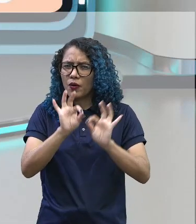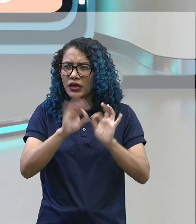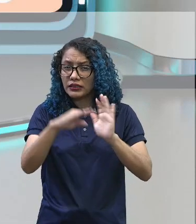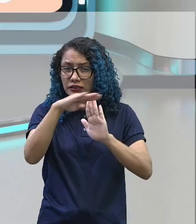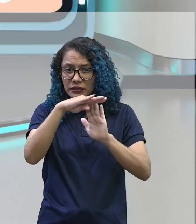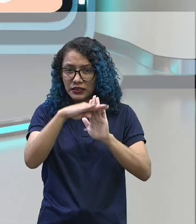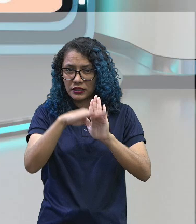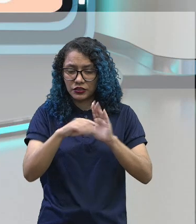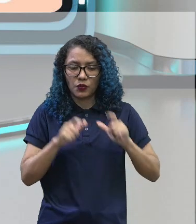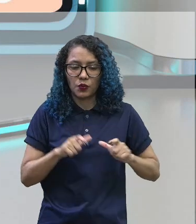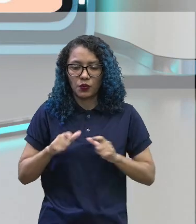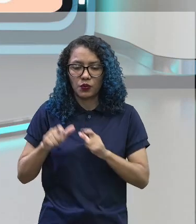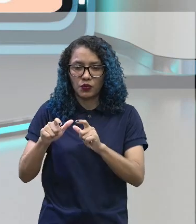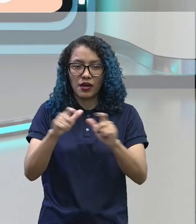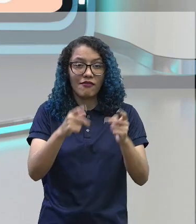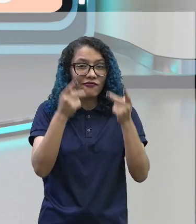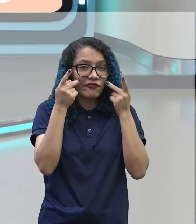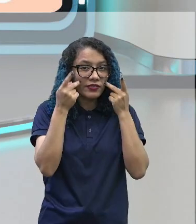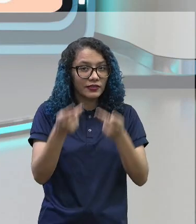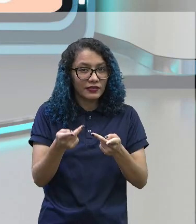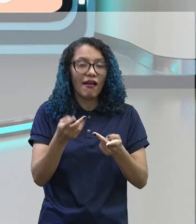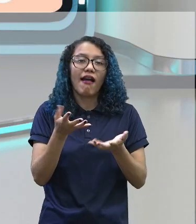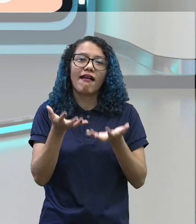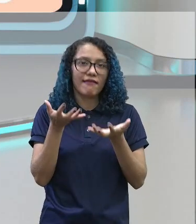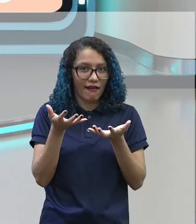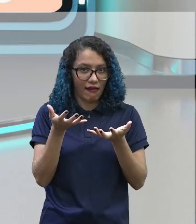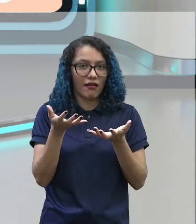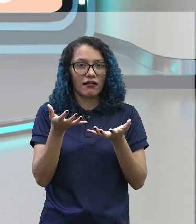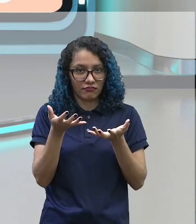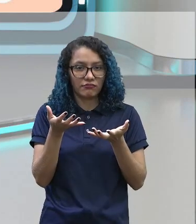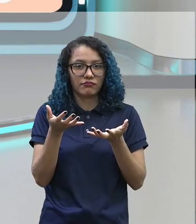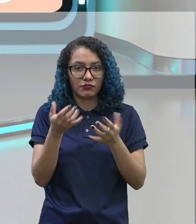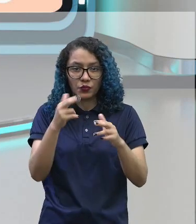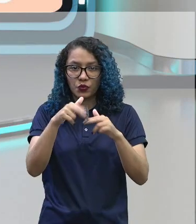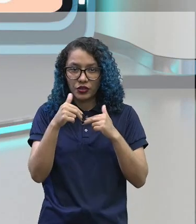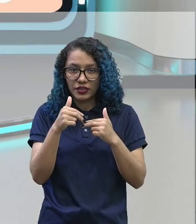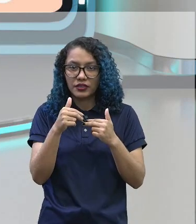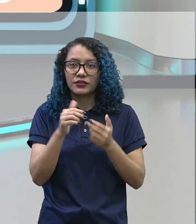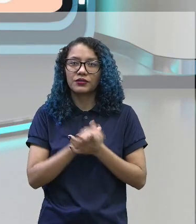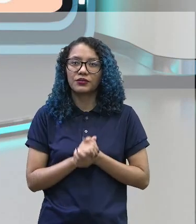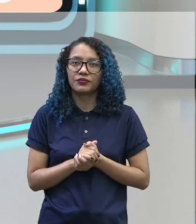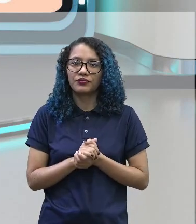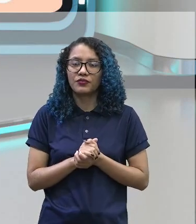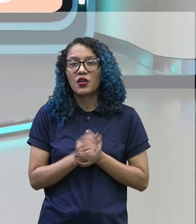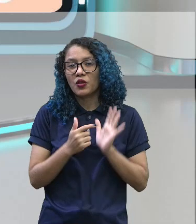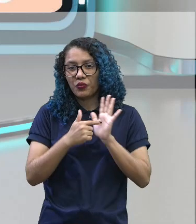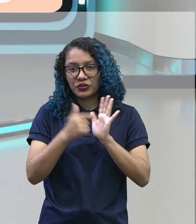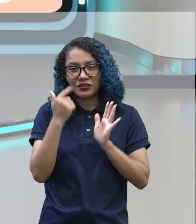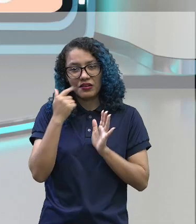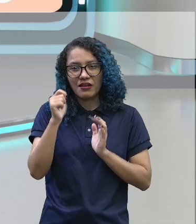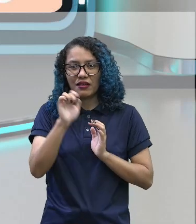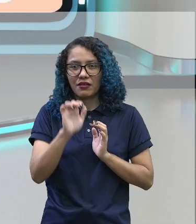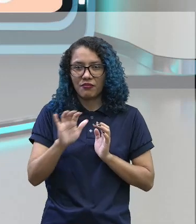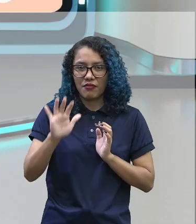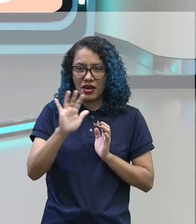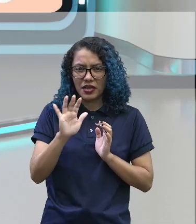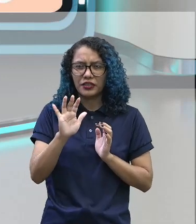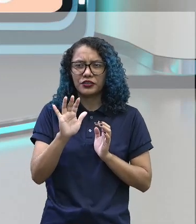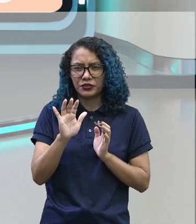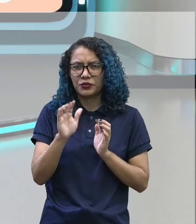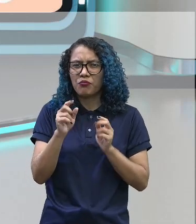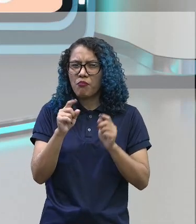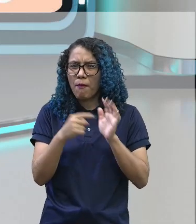de lugares para conhecer. Então, por isso que a gente está nesse ambiente aqui que lembra,